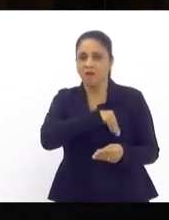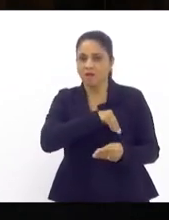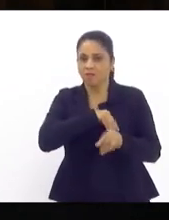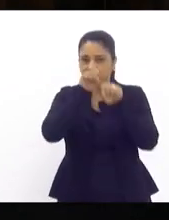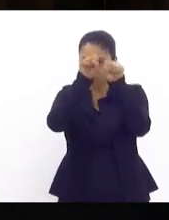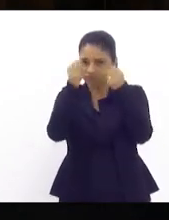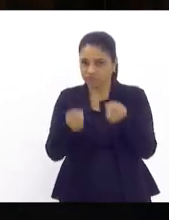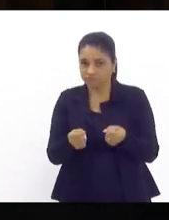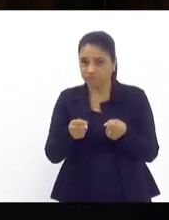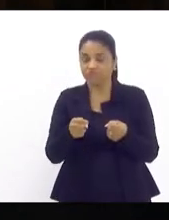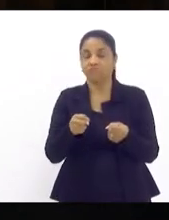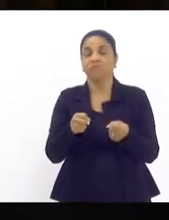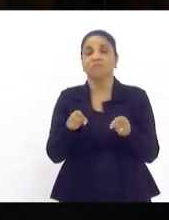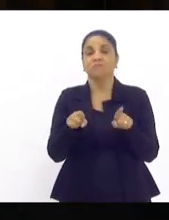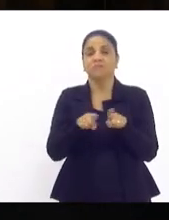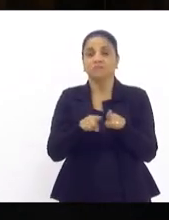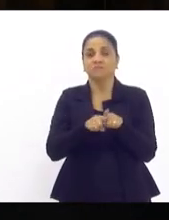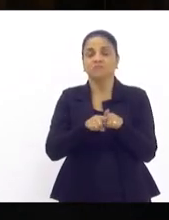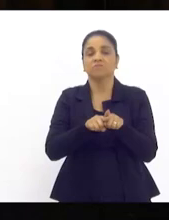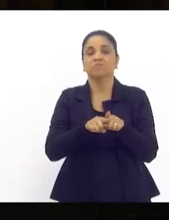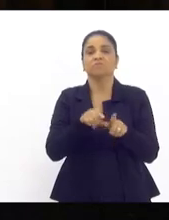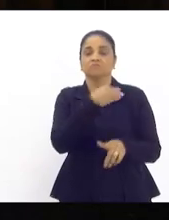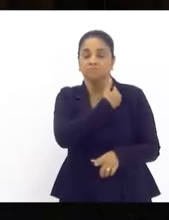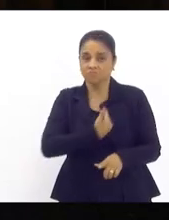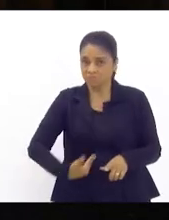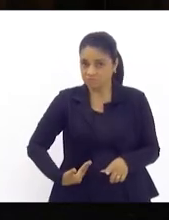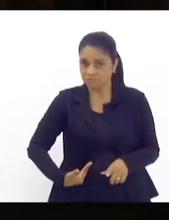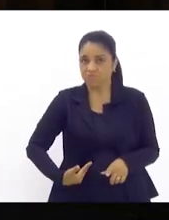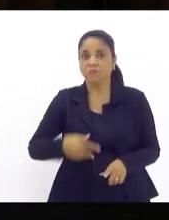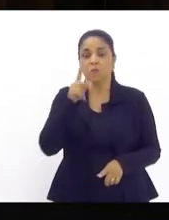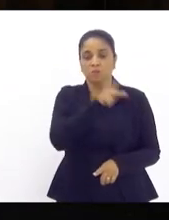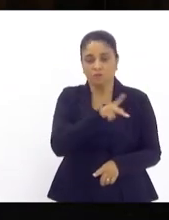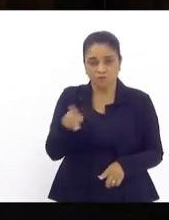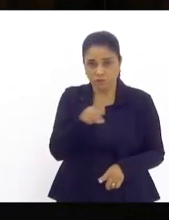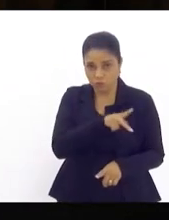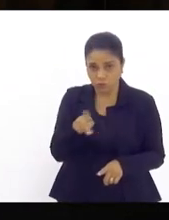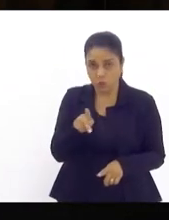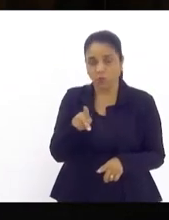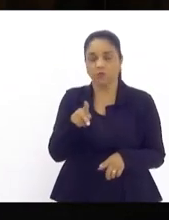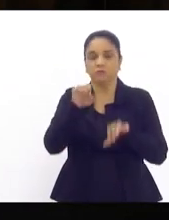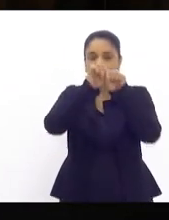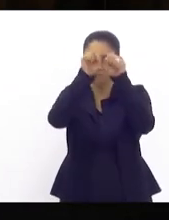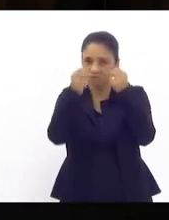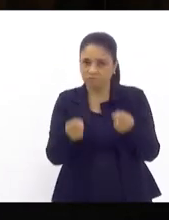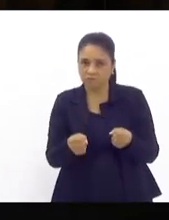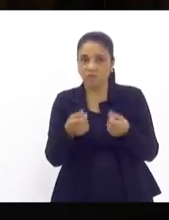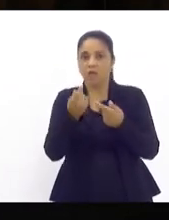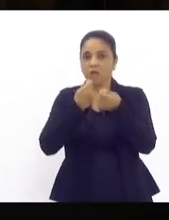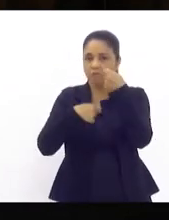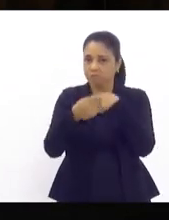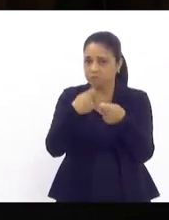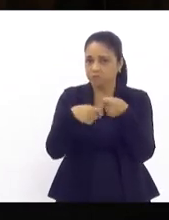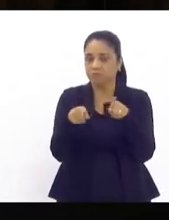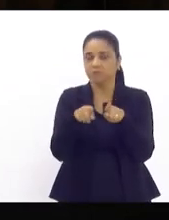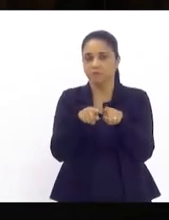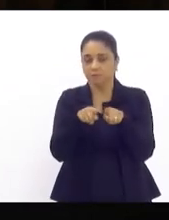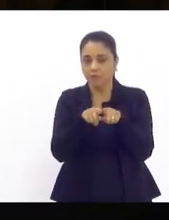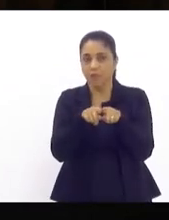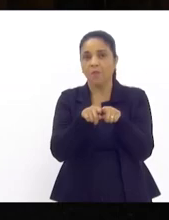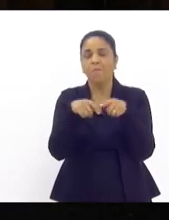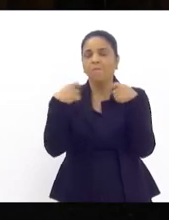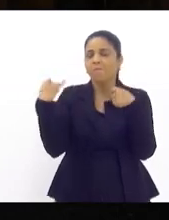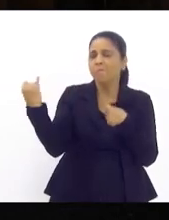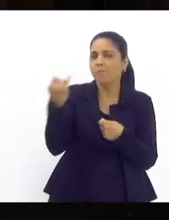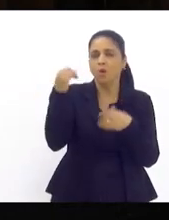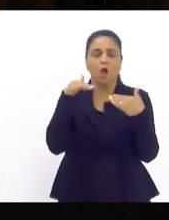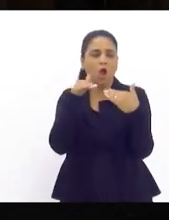professores também são servidores, tanto os professores quanto os funcionários administrativos. Então é importante que o acordo